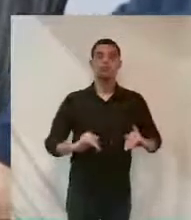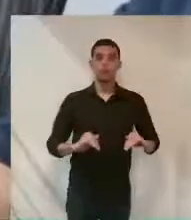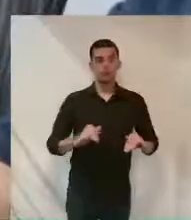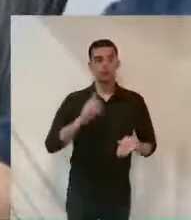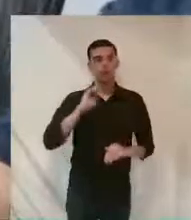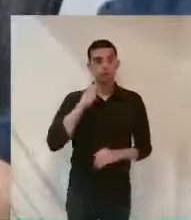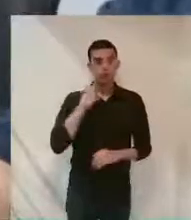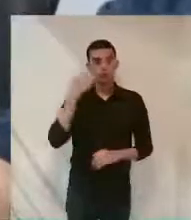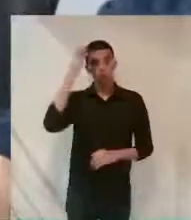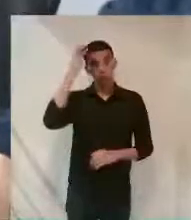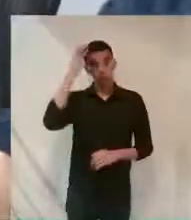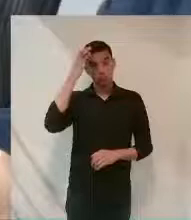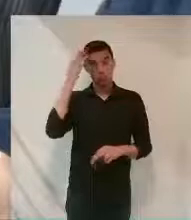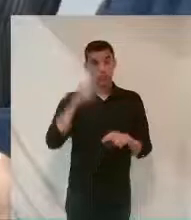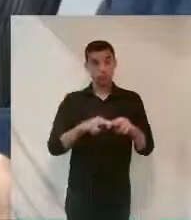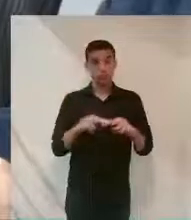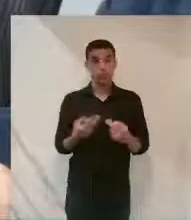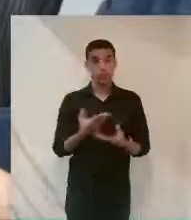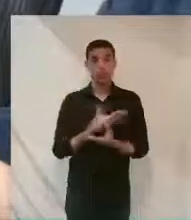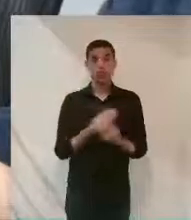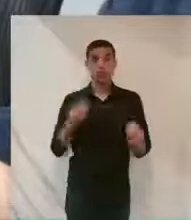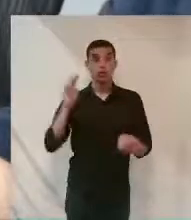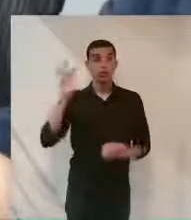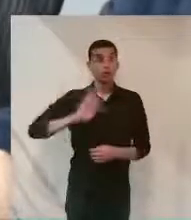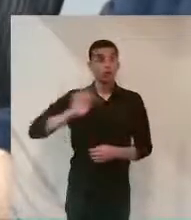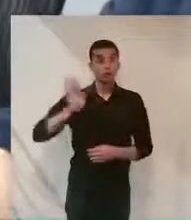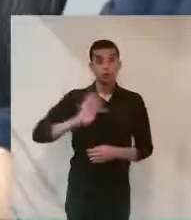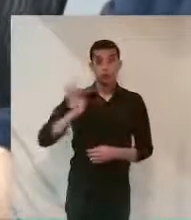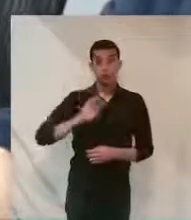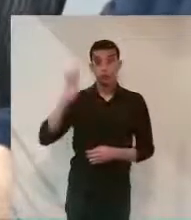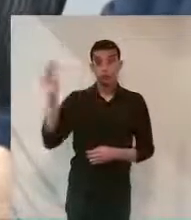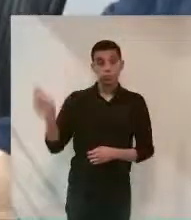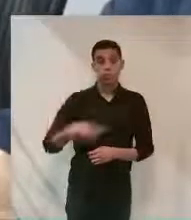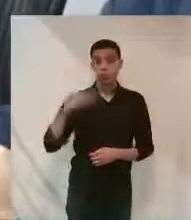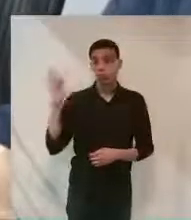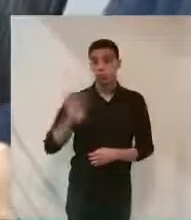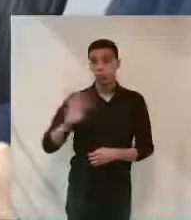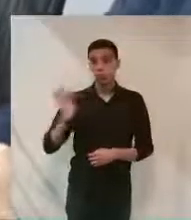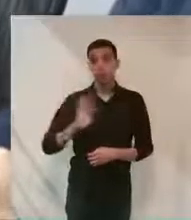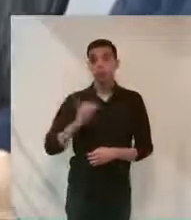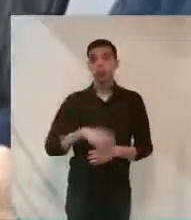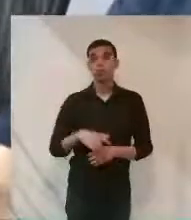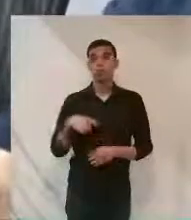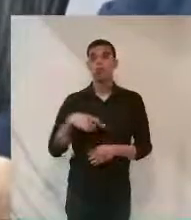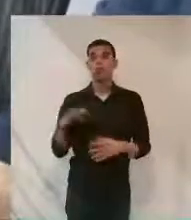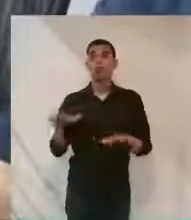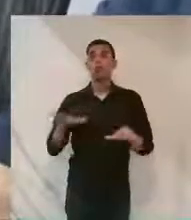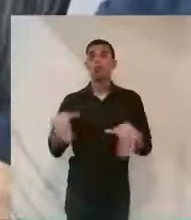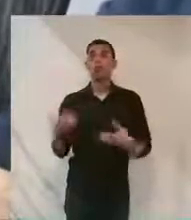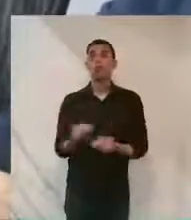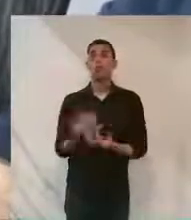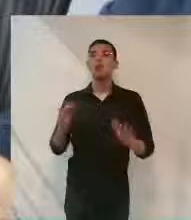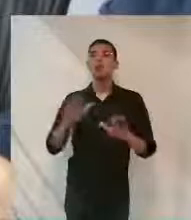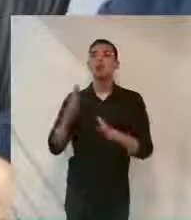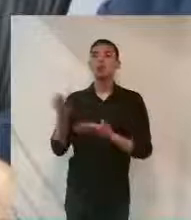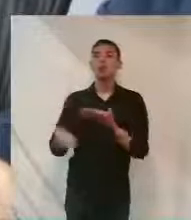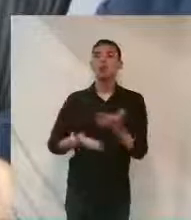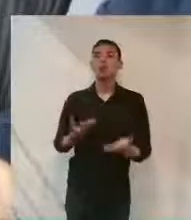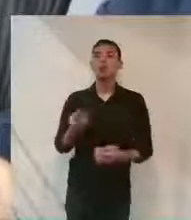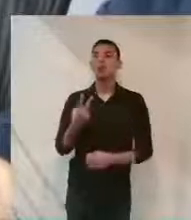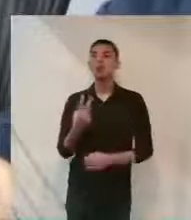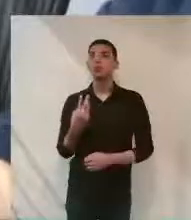milhões de toneladas de materiais gerados, tá, quanto que a gente reaproveita? 2, 3, 5? O número é